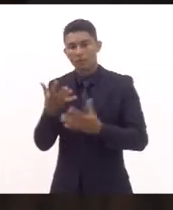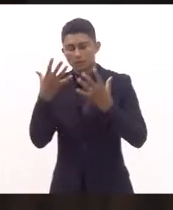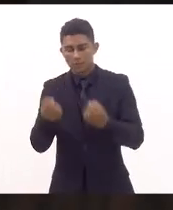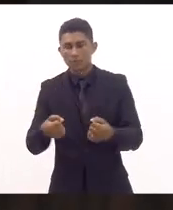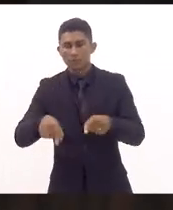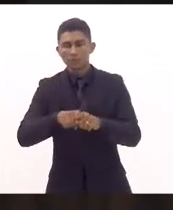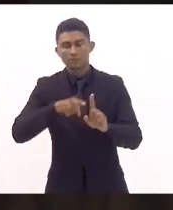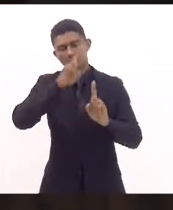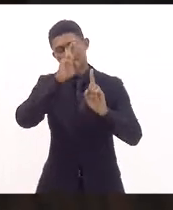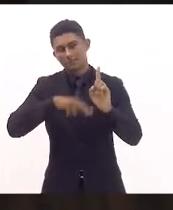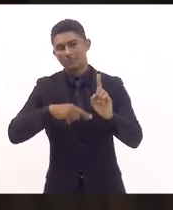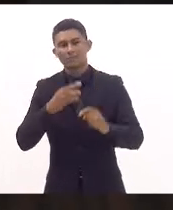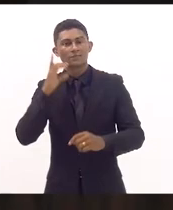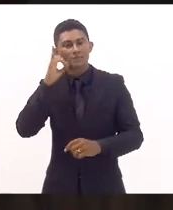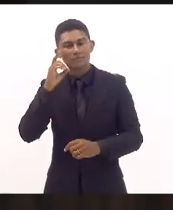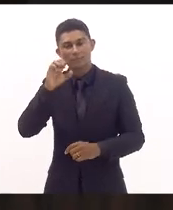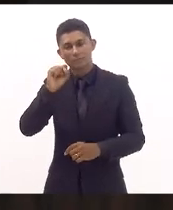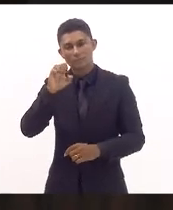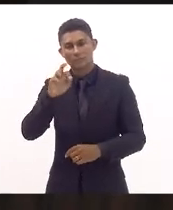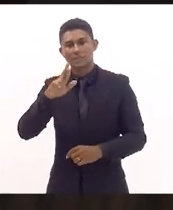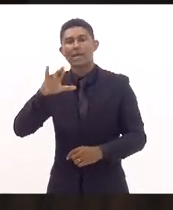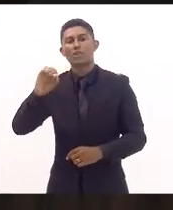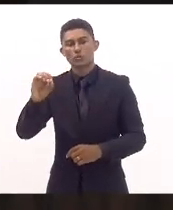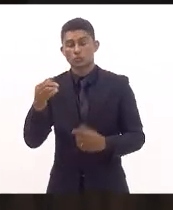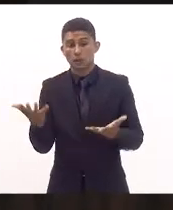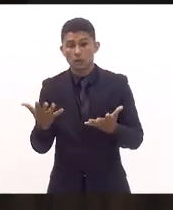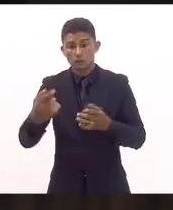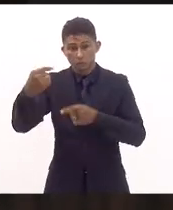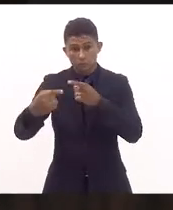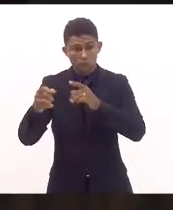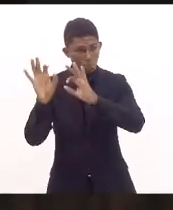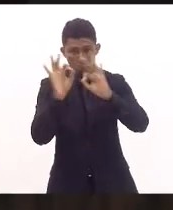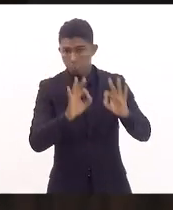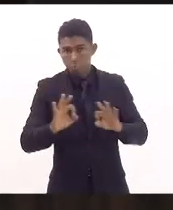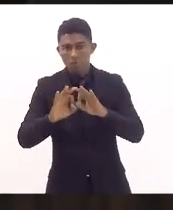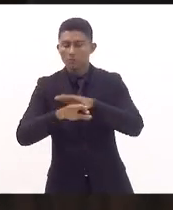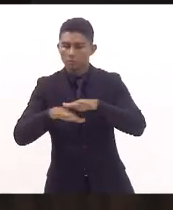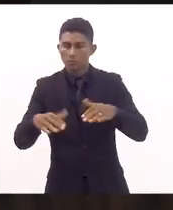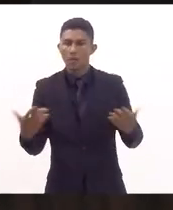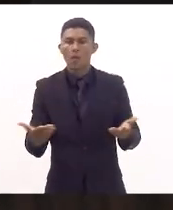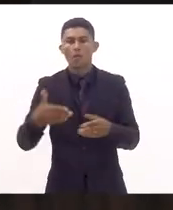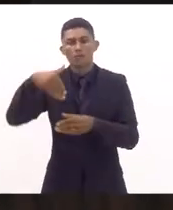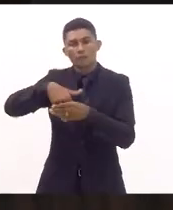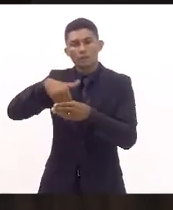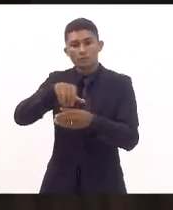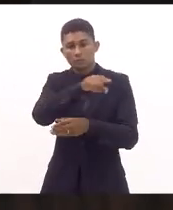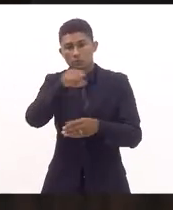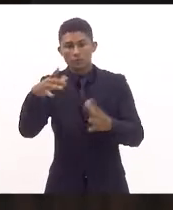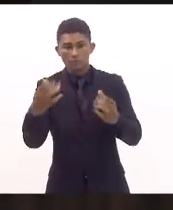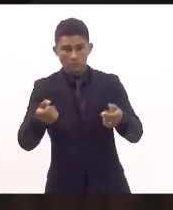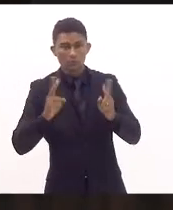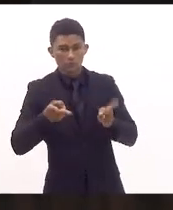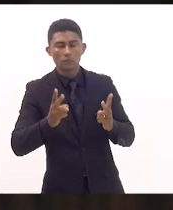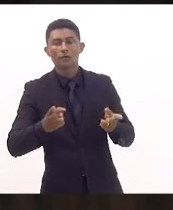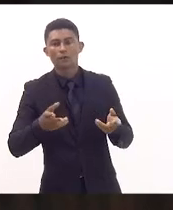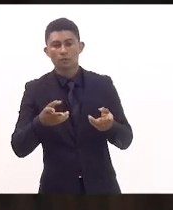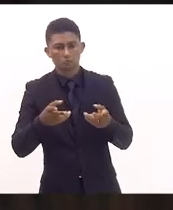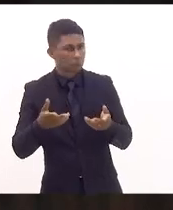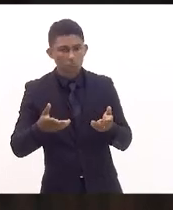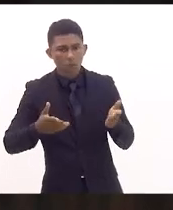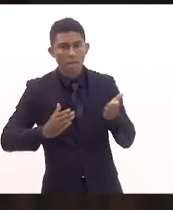relator, deputado Sérgio Fernandes. Em discussão, não havendo quem queira discutir, encerrada a discussão, em votação. Senhores que aprovam, permaneçam como